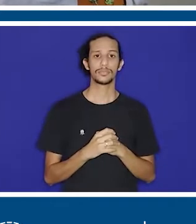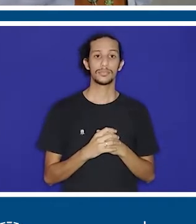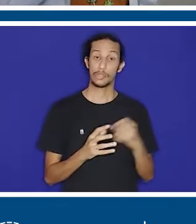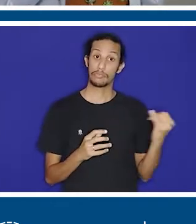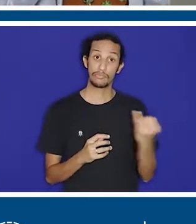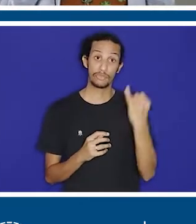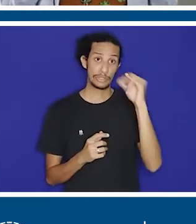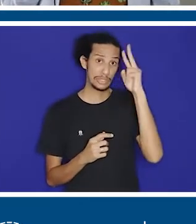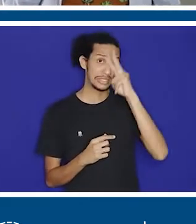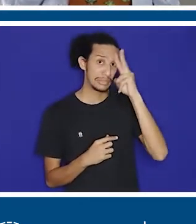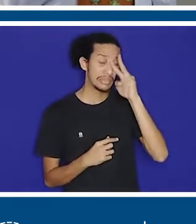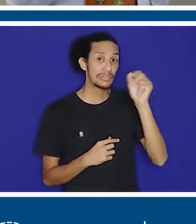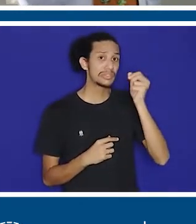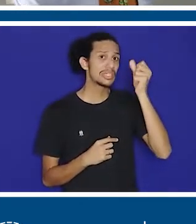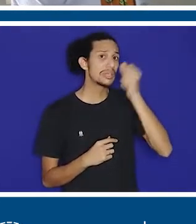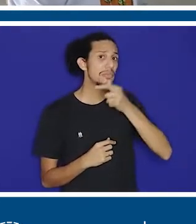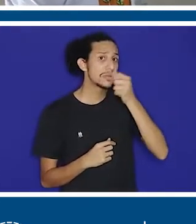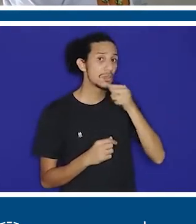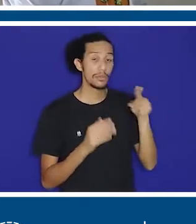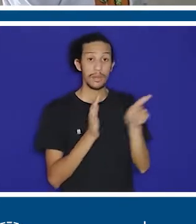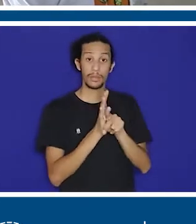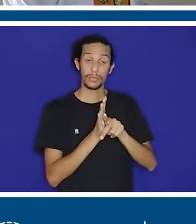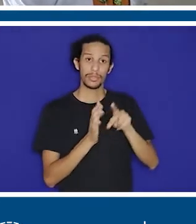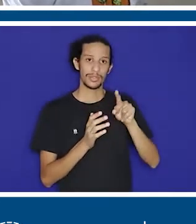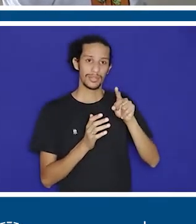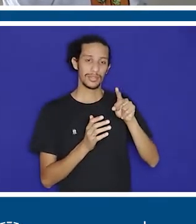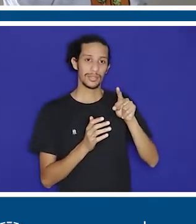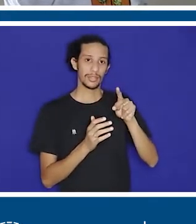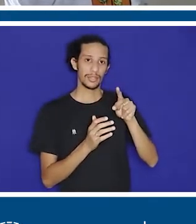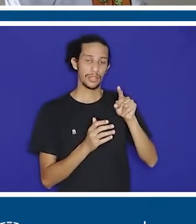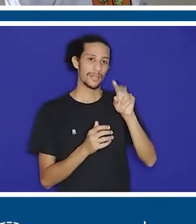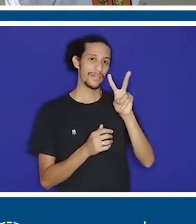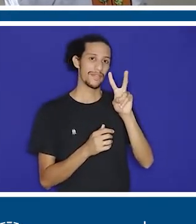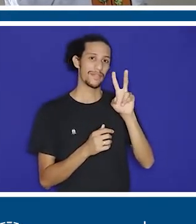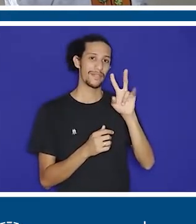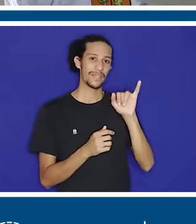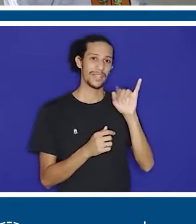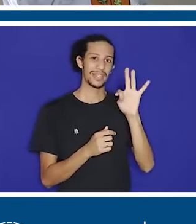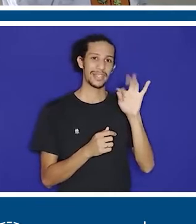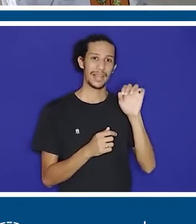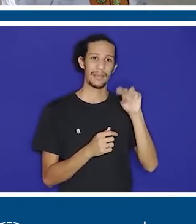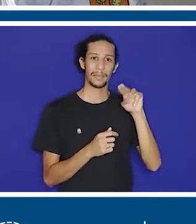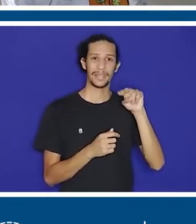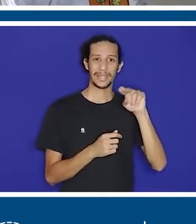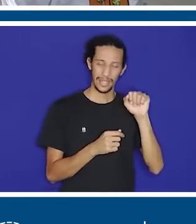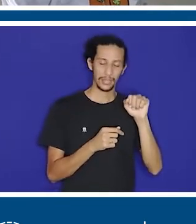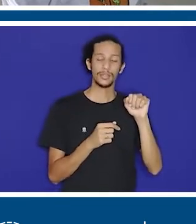Lembrando novamente que os medicamentos de primeira linha ali, né, é Ritalina, metilfenidato,